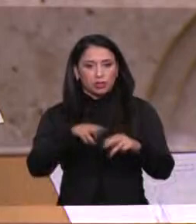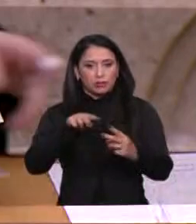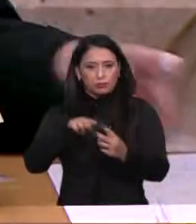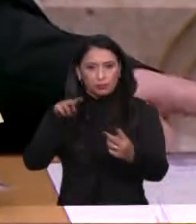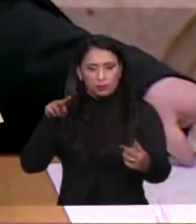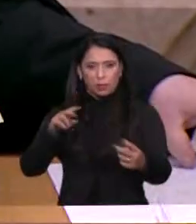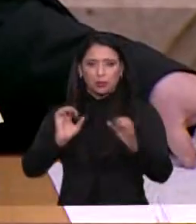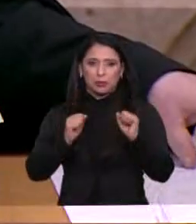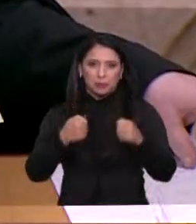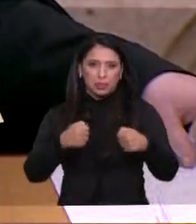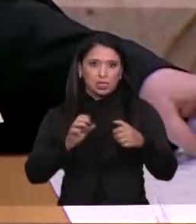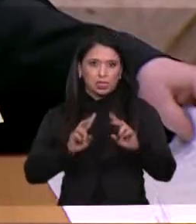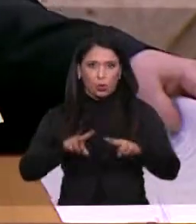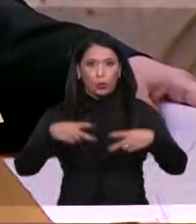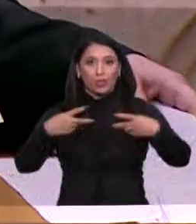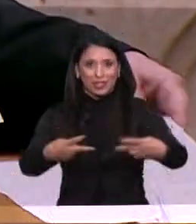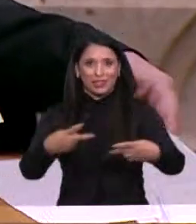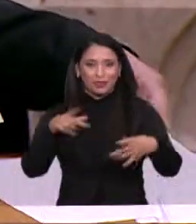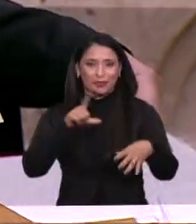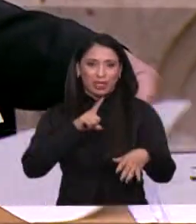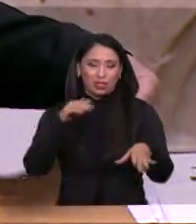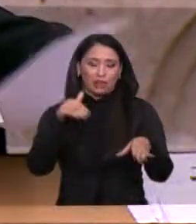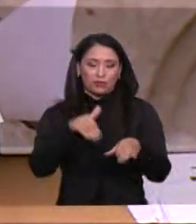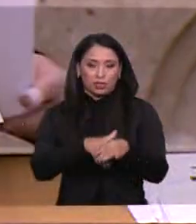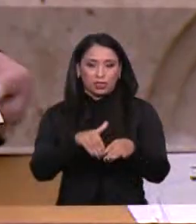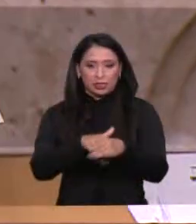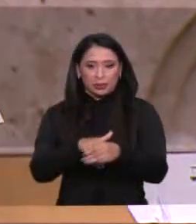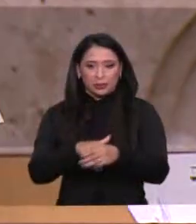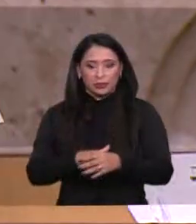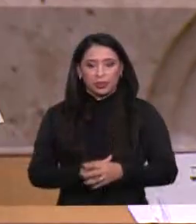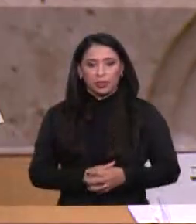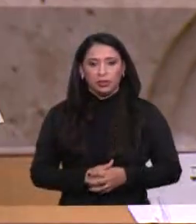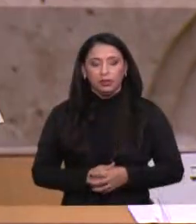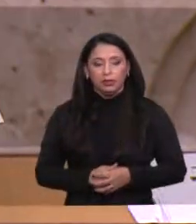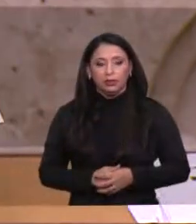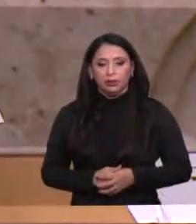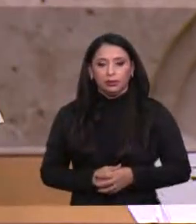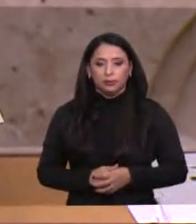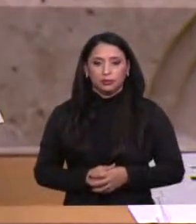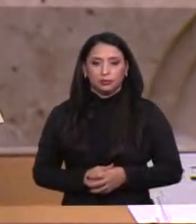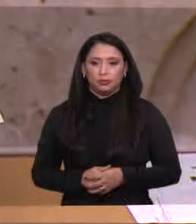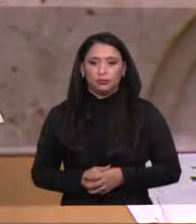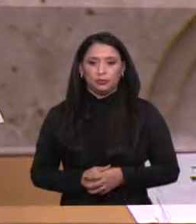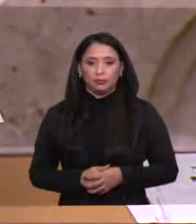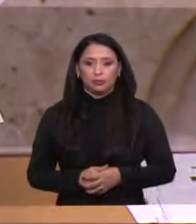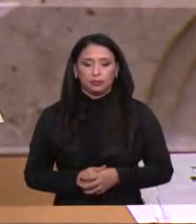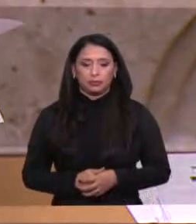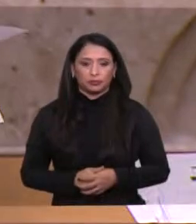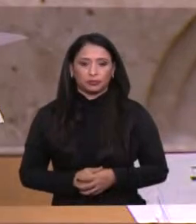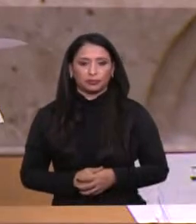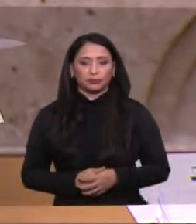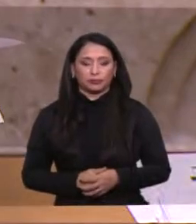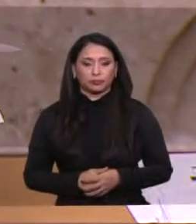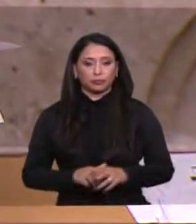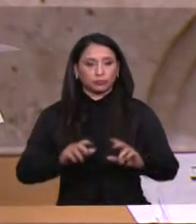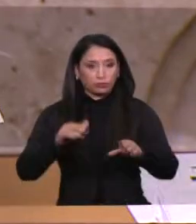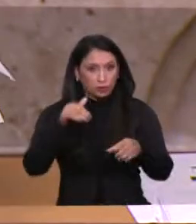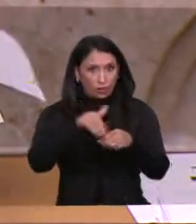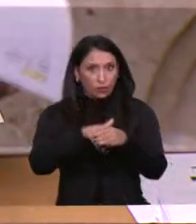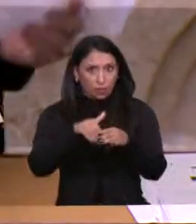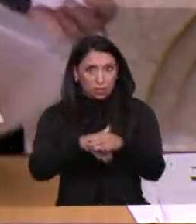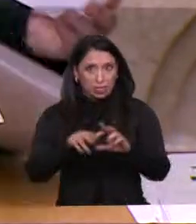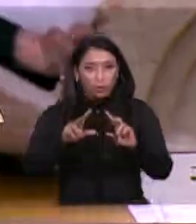os links que a nossa eleição é também pelo método virtual